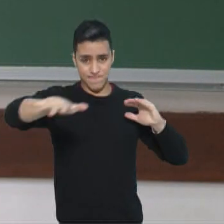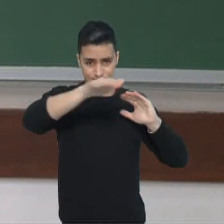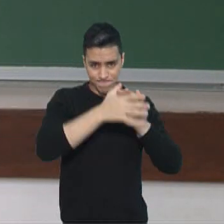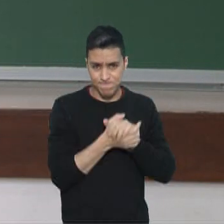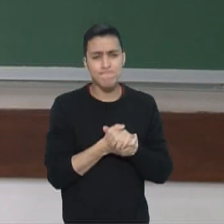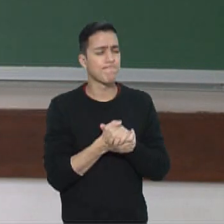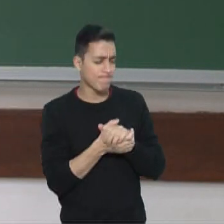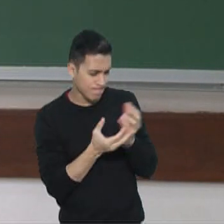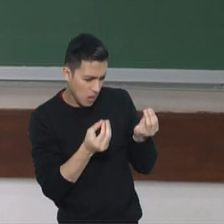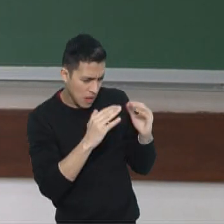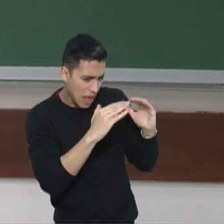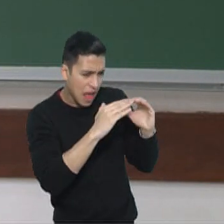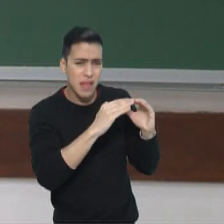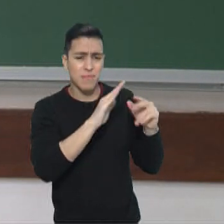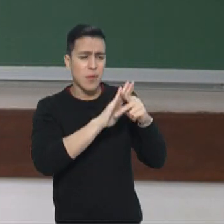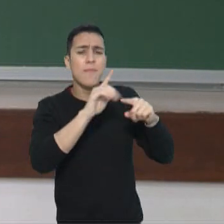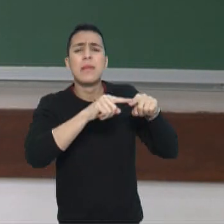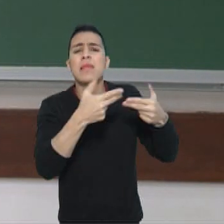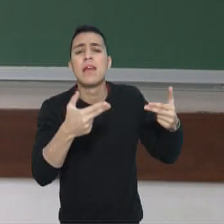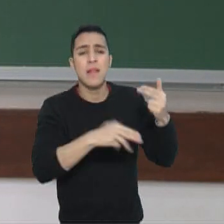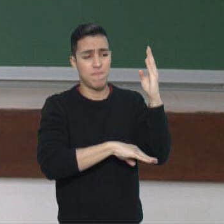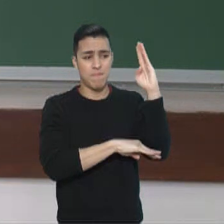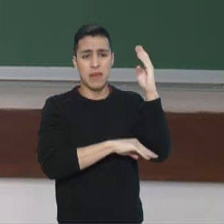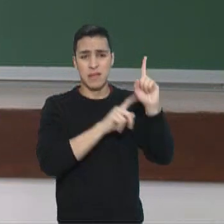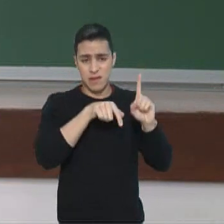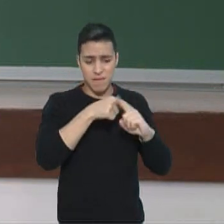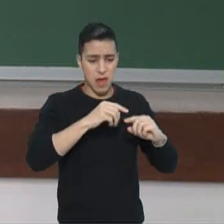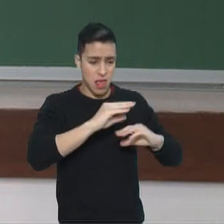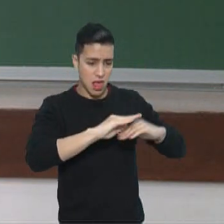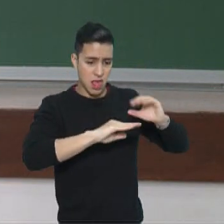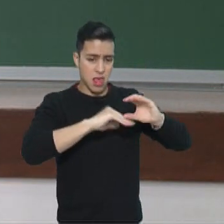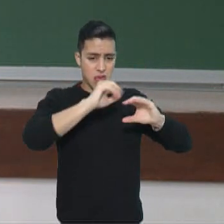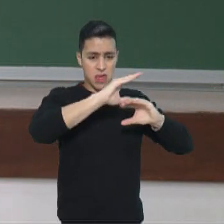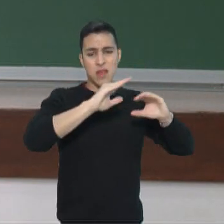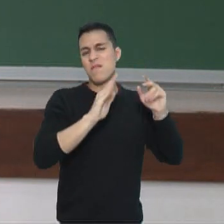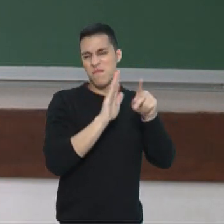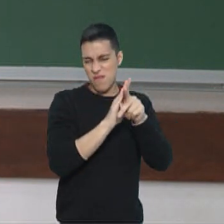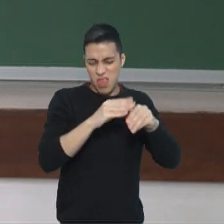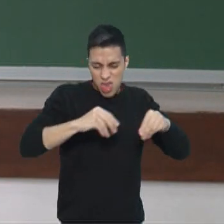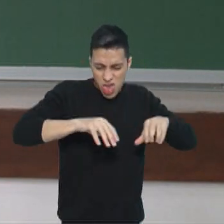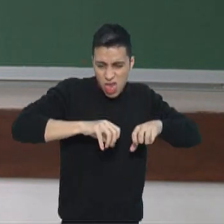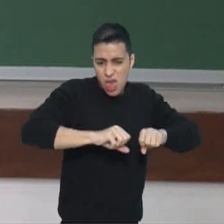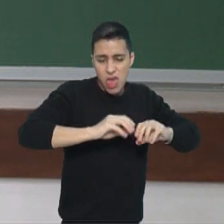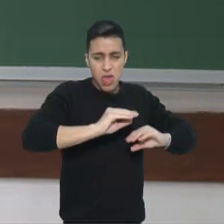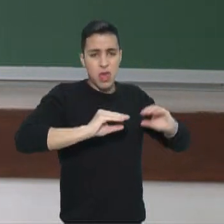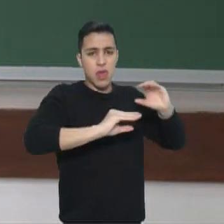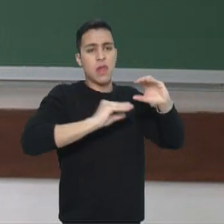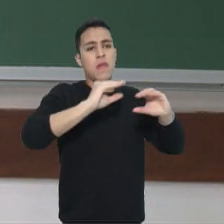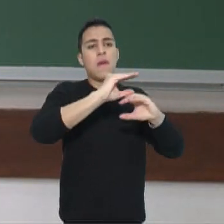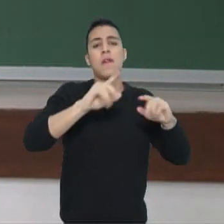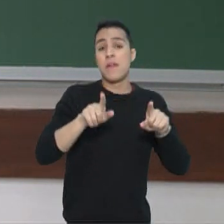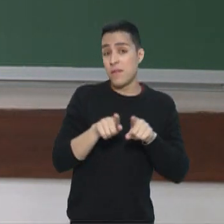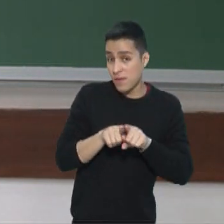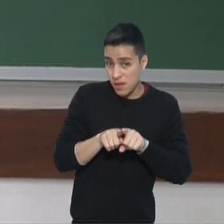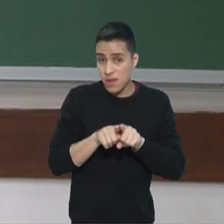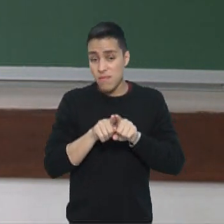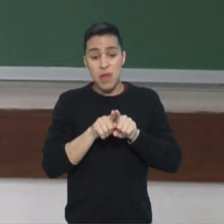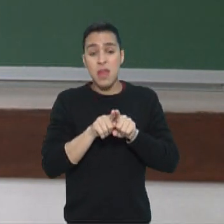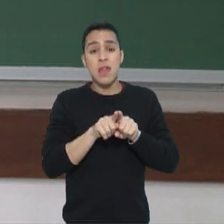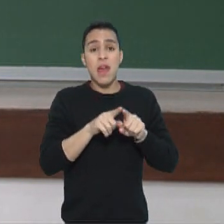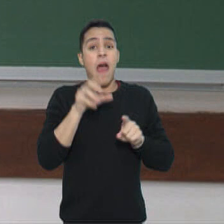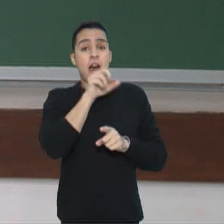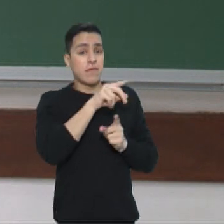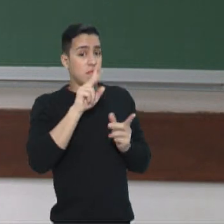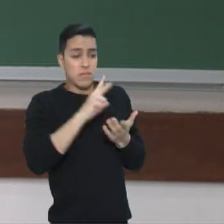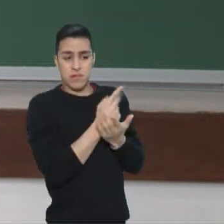eram feitas de madeira e tijolos, né, feitas com argila e também o fogo se alastrava